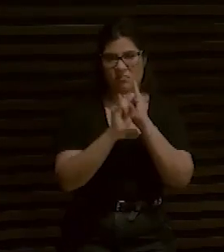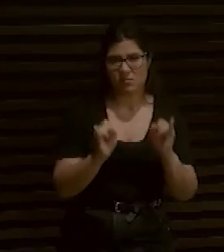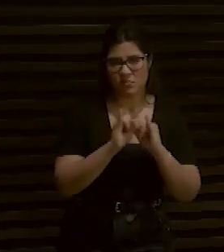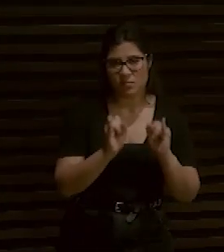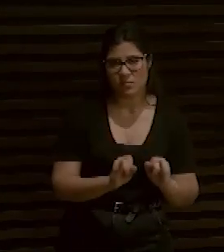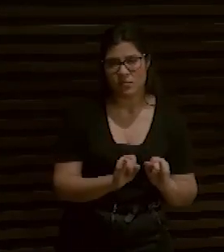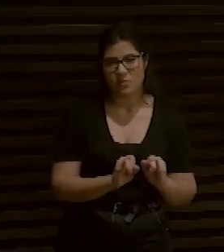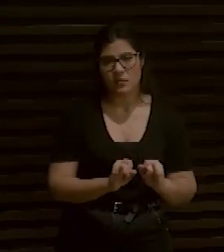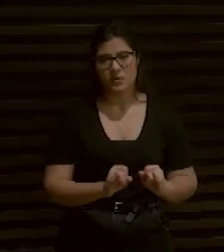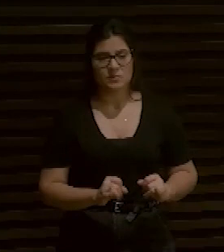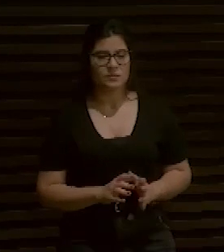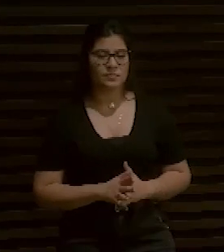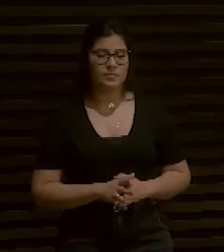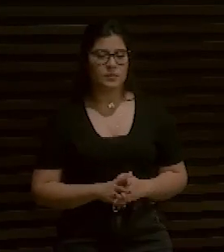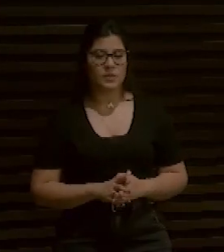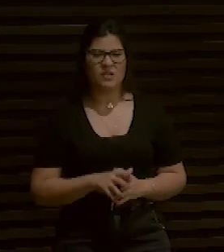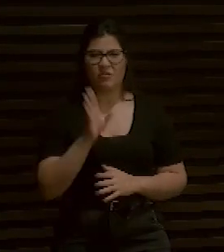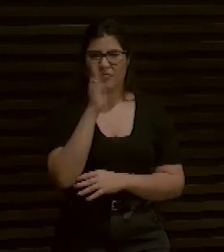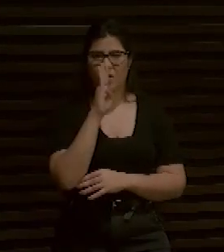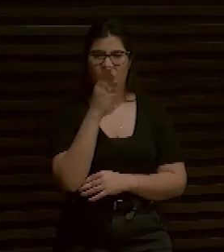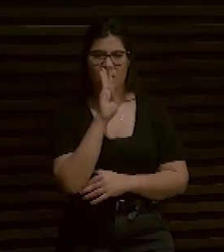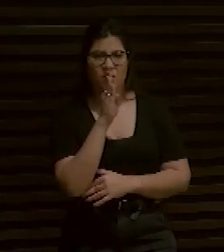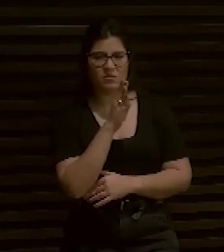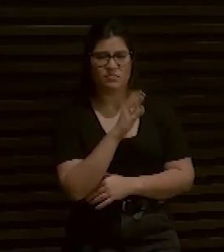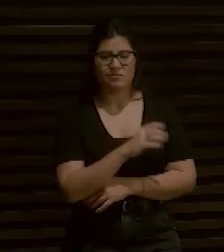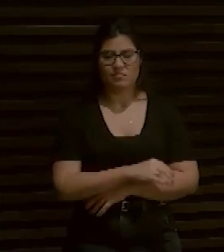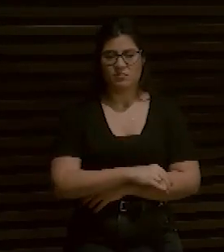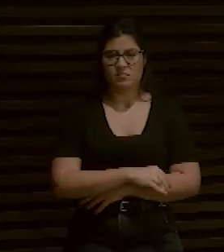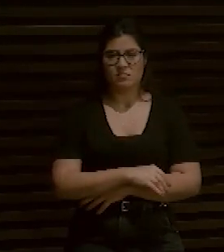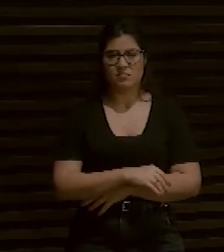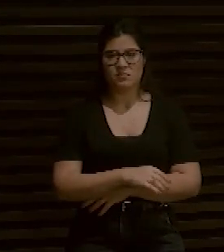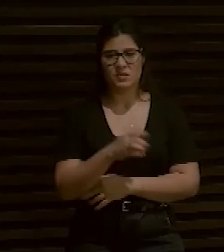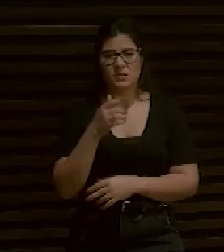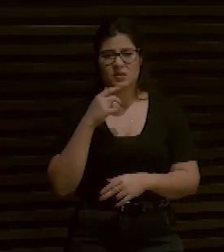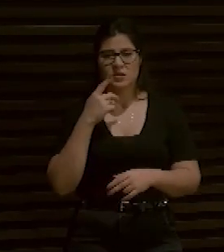pagãos ficam lá repetindo, para que quem sabe Deus deles escutem alguma coisa.